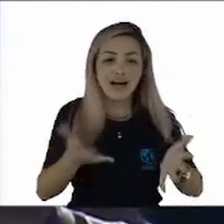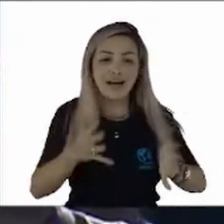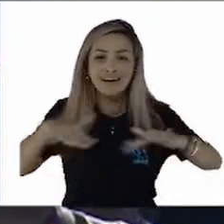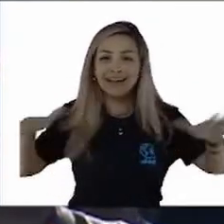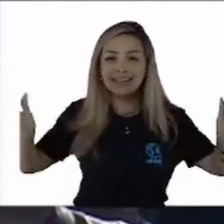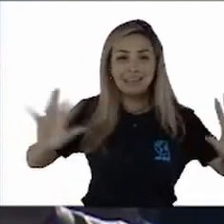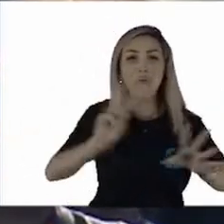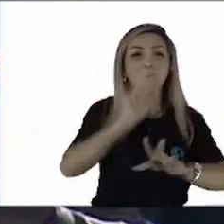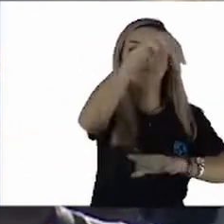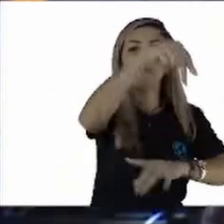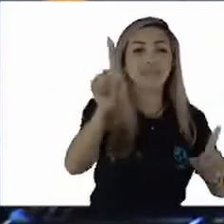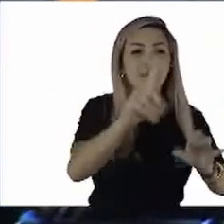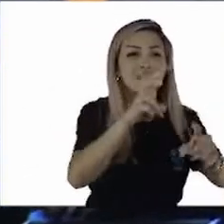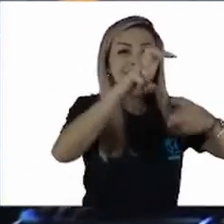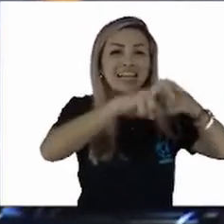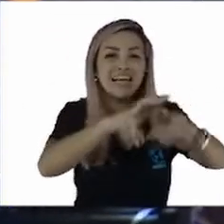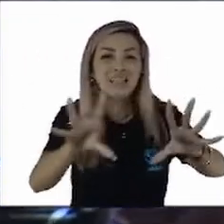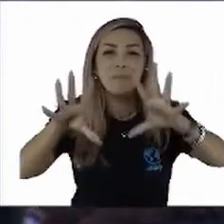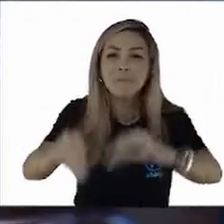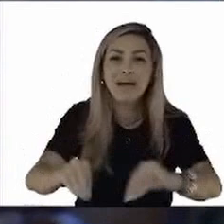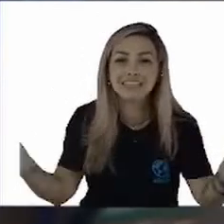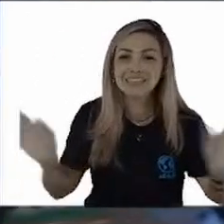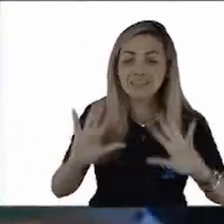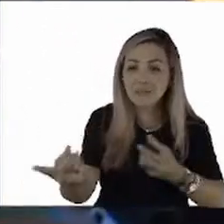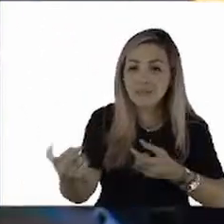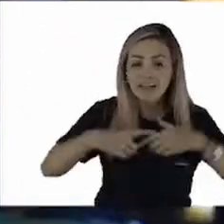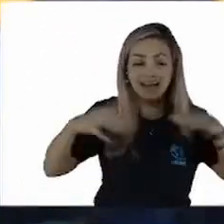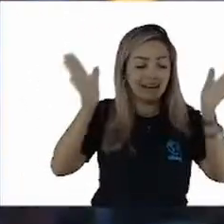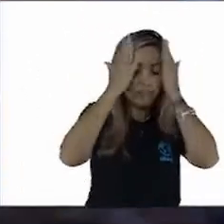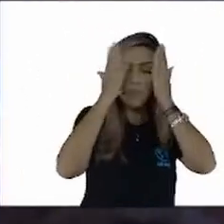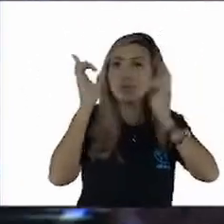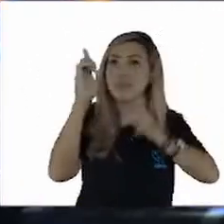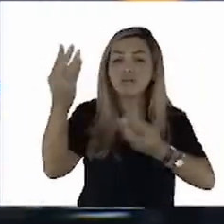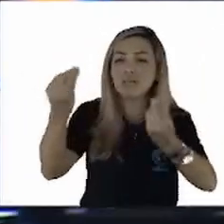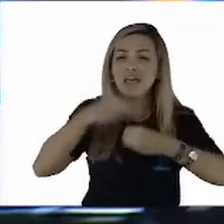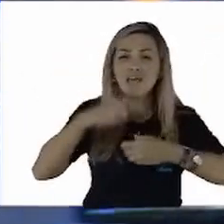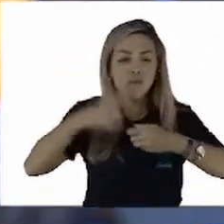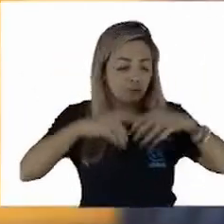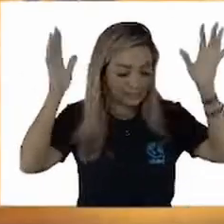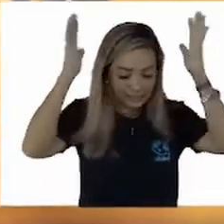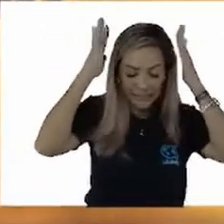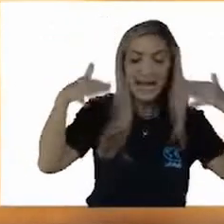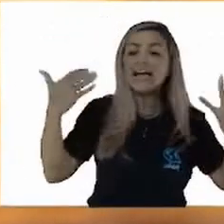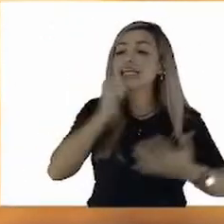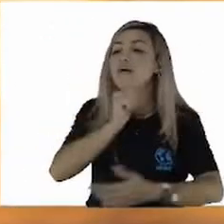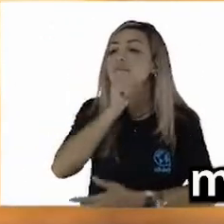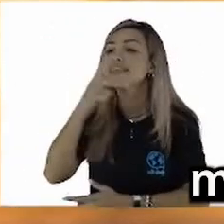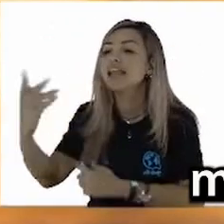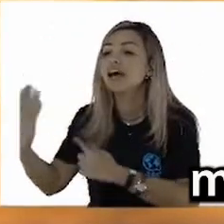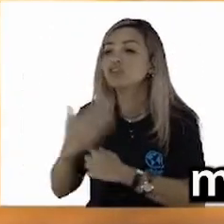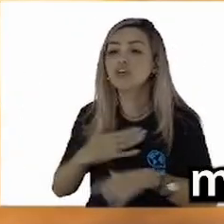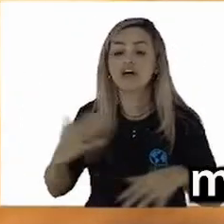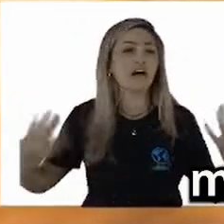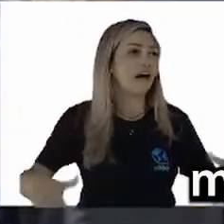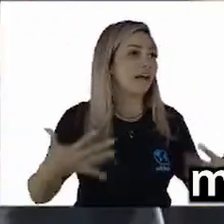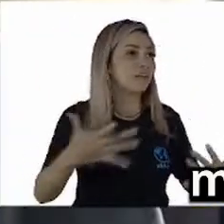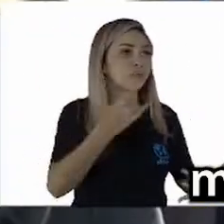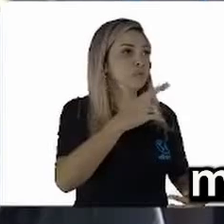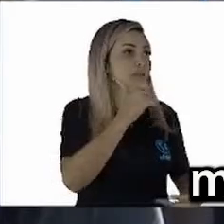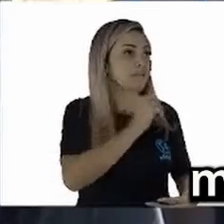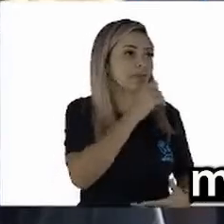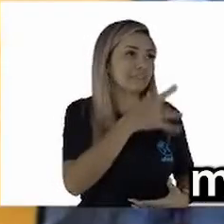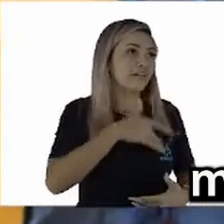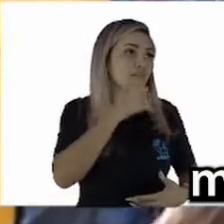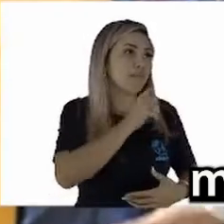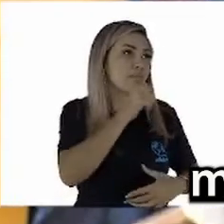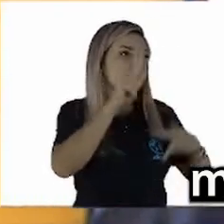Amiguinho, não pula, senta para trás, não mexe na cartola, não dá cartola, peraí, devolve a varinha, pegou a varinha, cadê a mãe dele para ajudar? Oi, é órfão, fica assim, não, mamãe